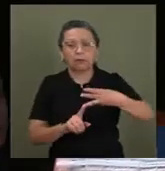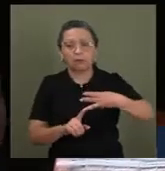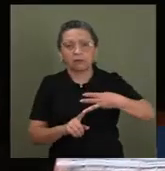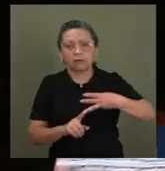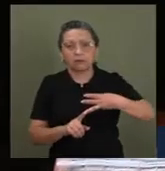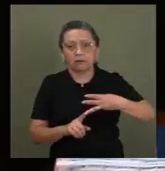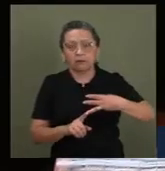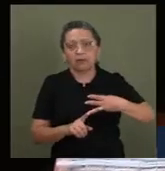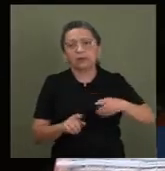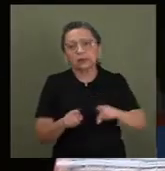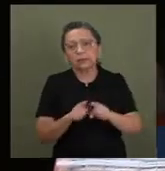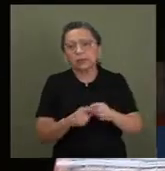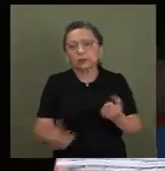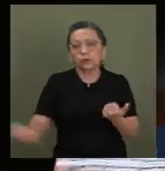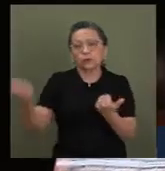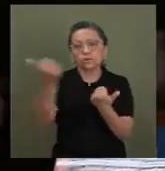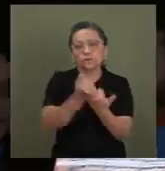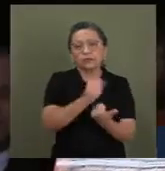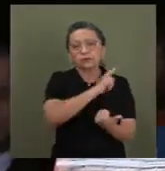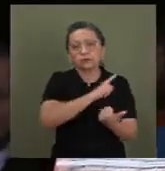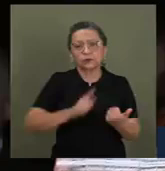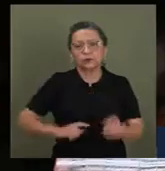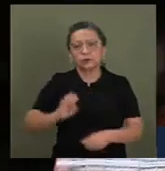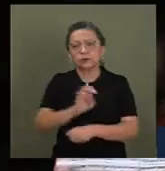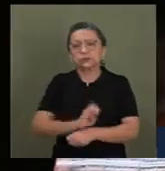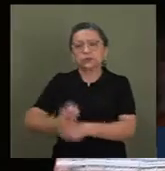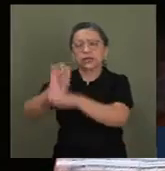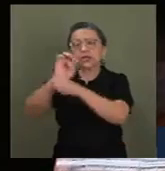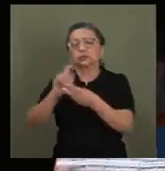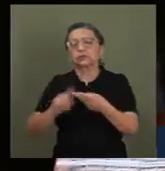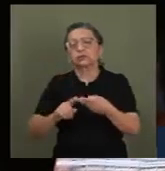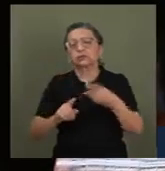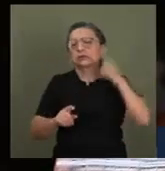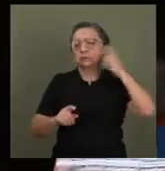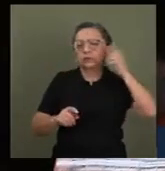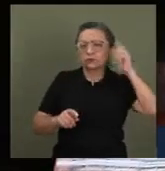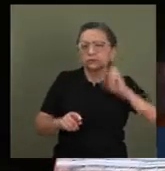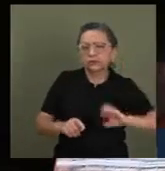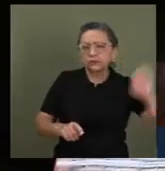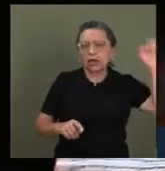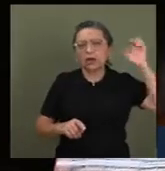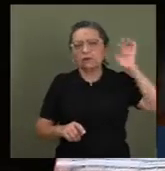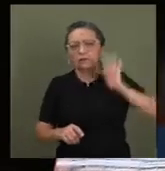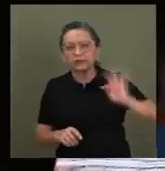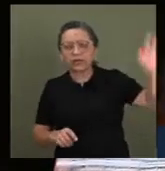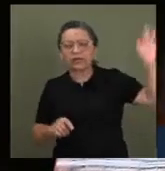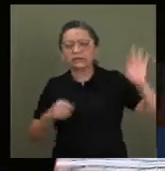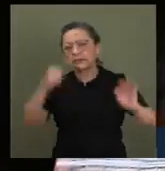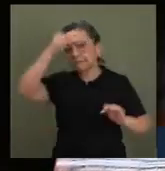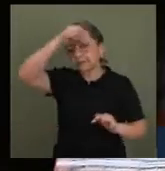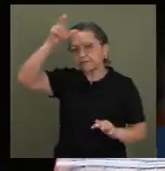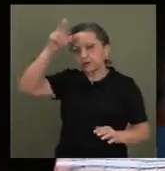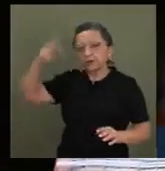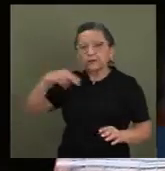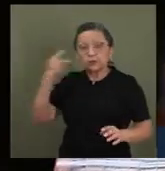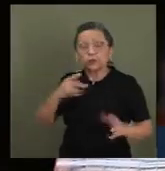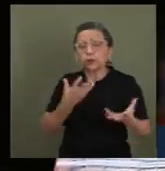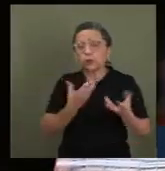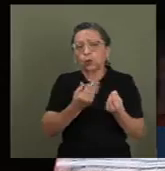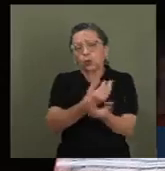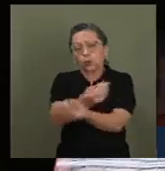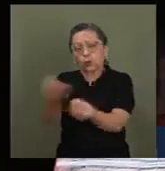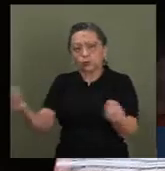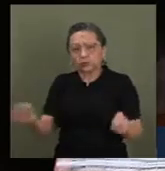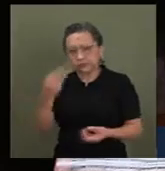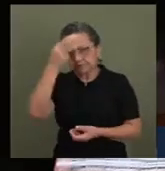do vice-governador do estado, deputados estaduais, federais, prefeitos, vereadores e demais